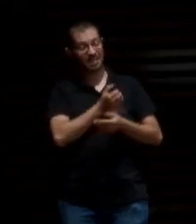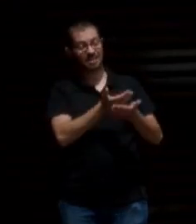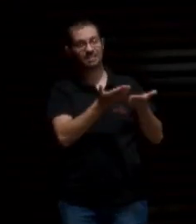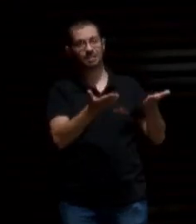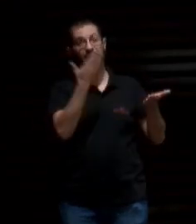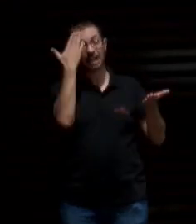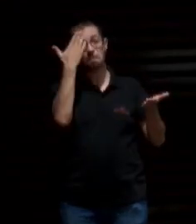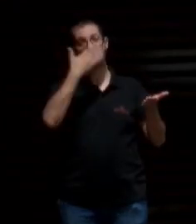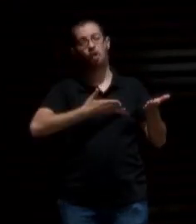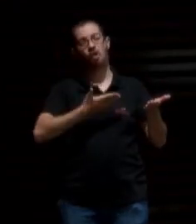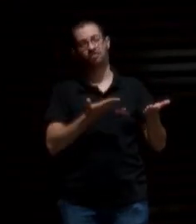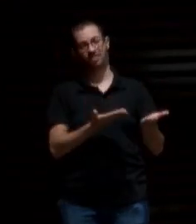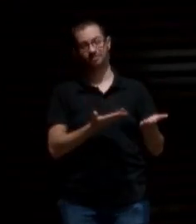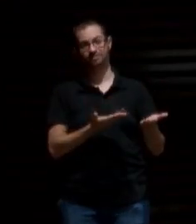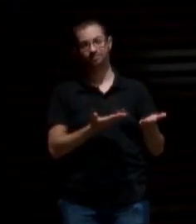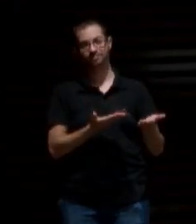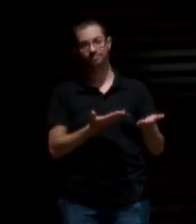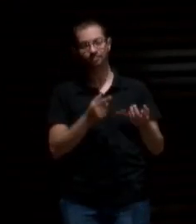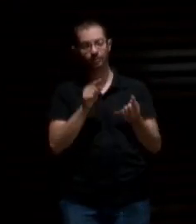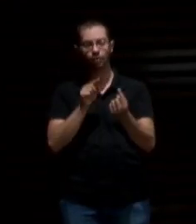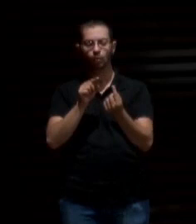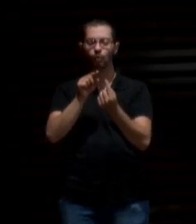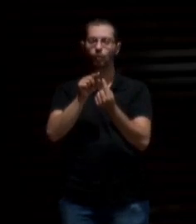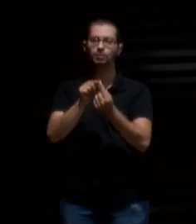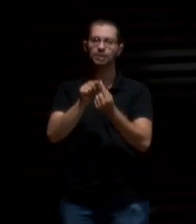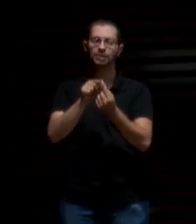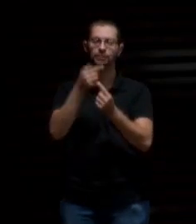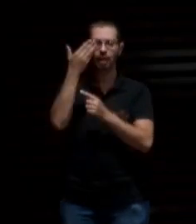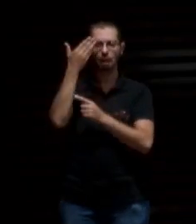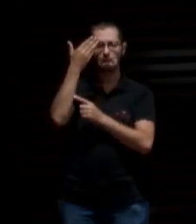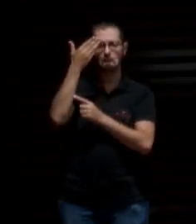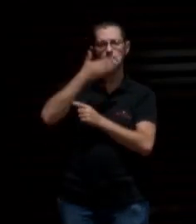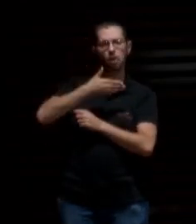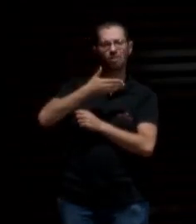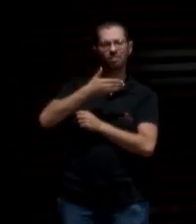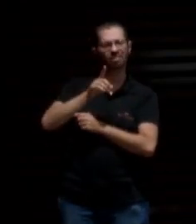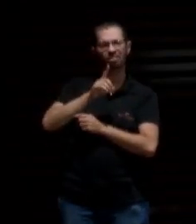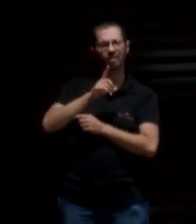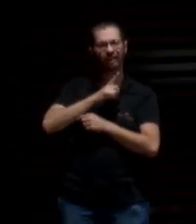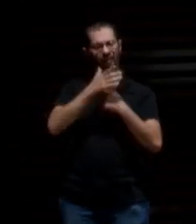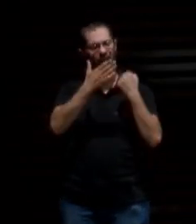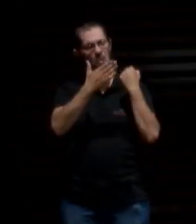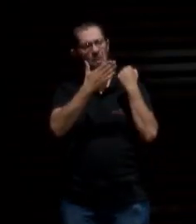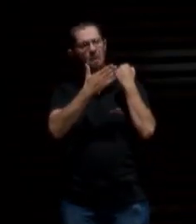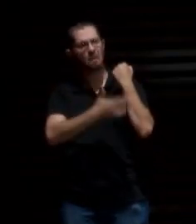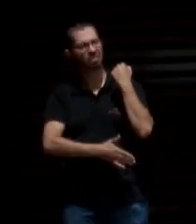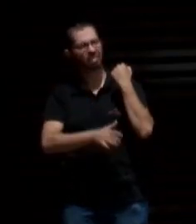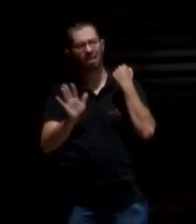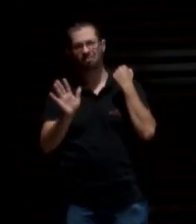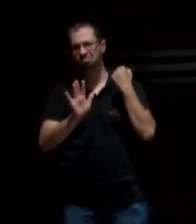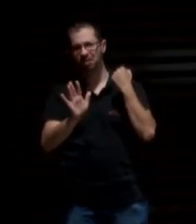prova. Porque o objetivo aqui, amados, dessa provação, não é condenar, mas